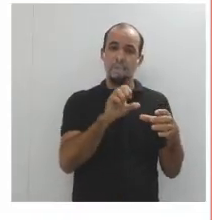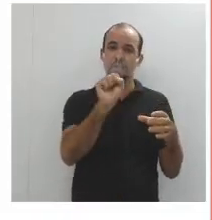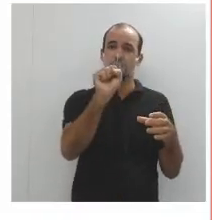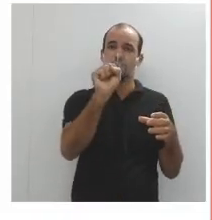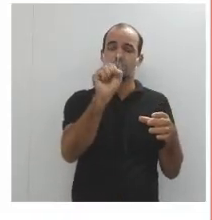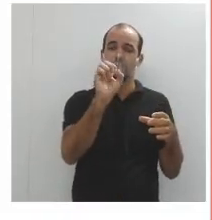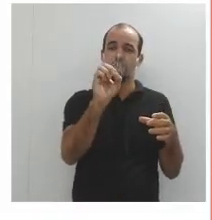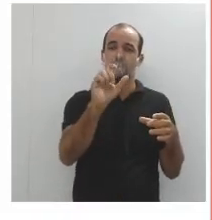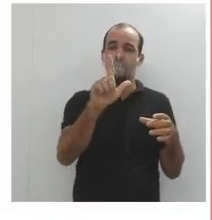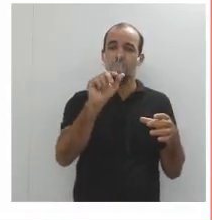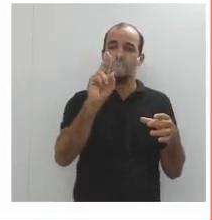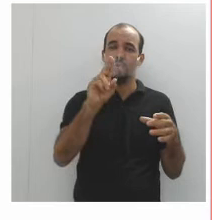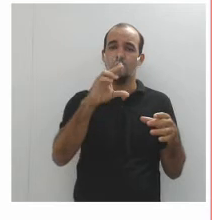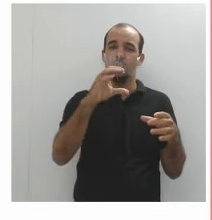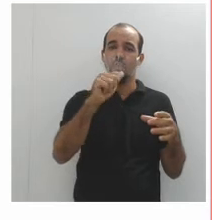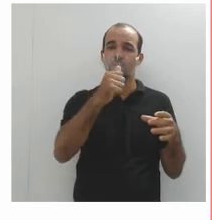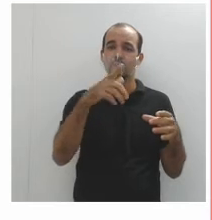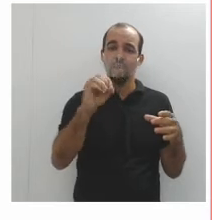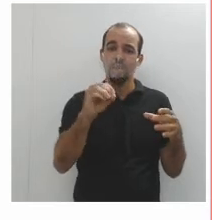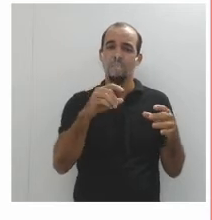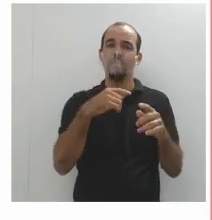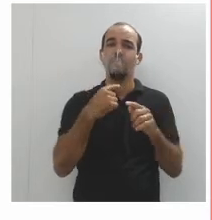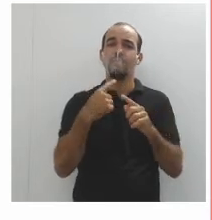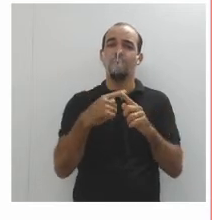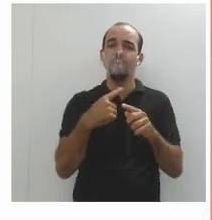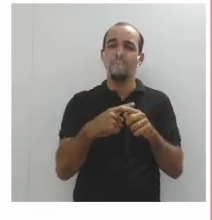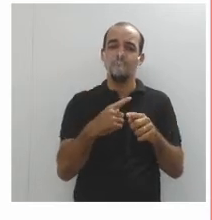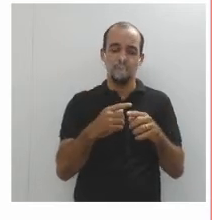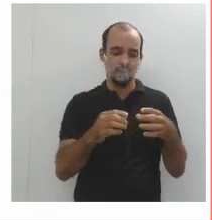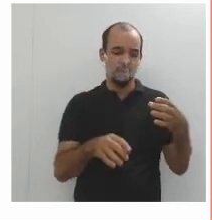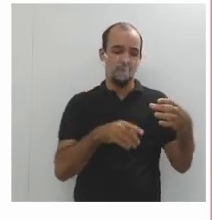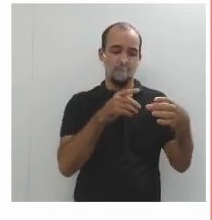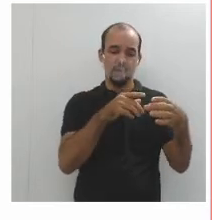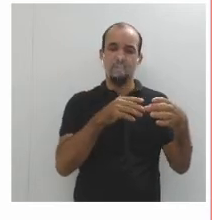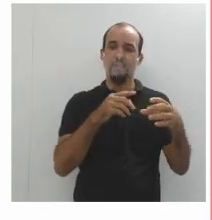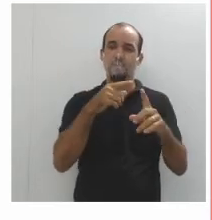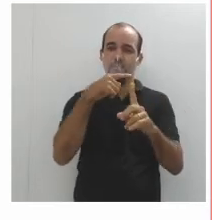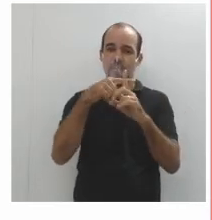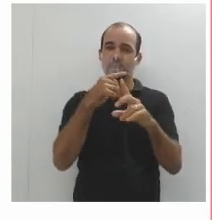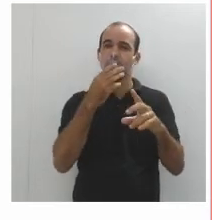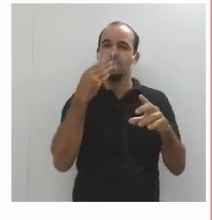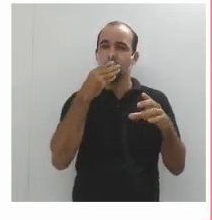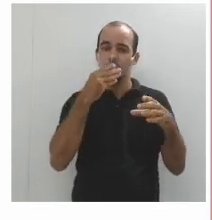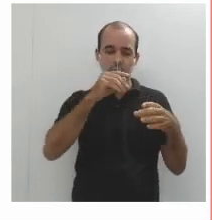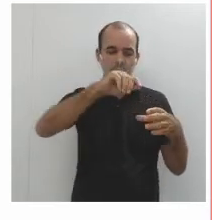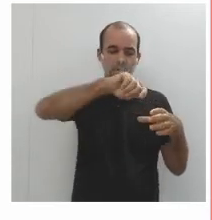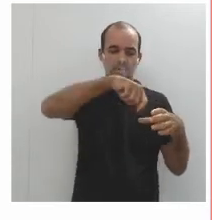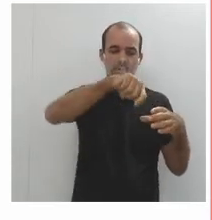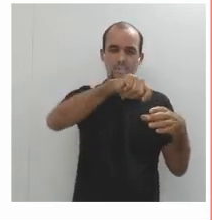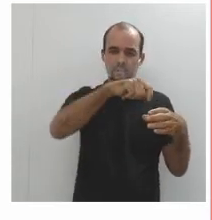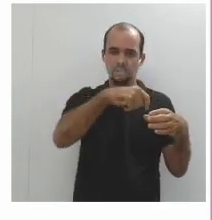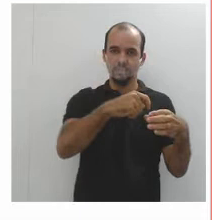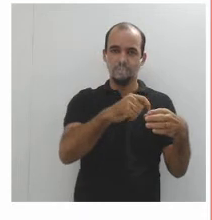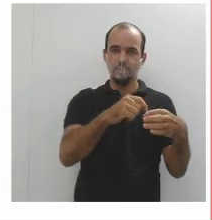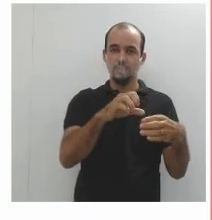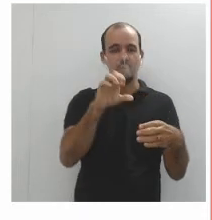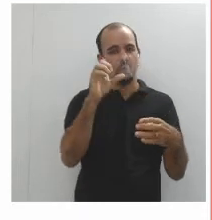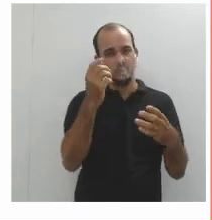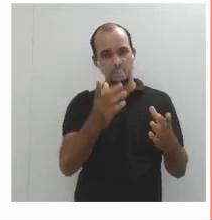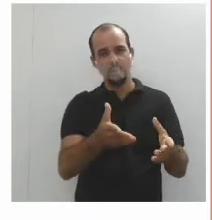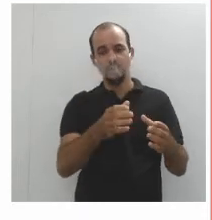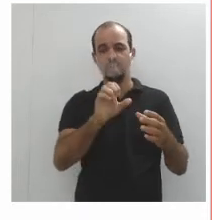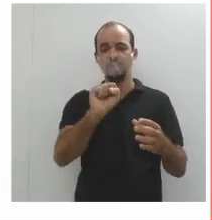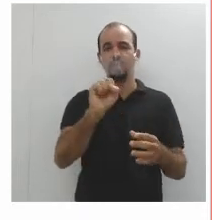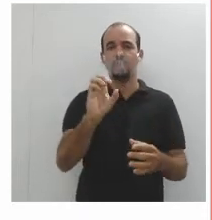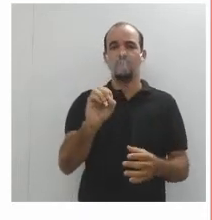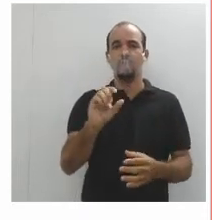pessoal, claro que existe diferença. Uma coisa é uma substância pura que só tem aquelas